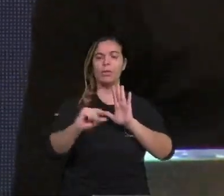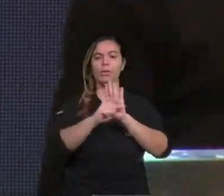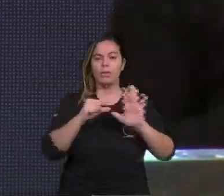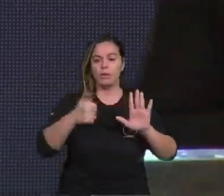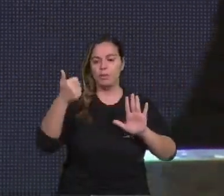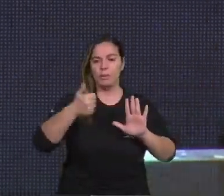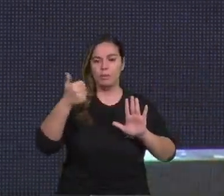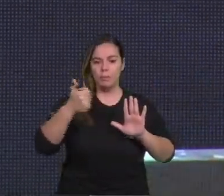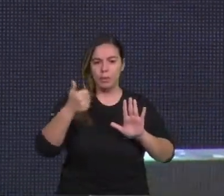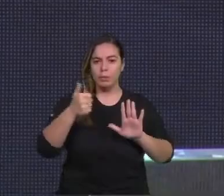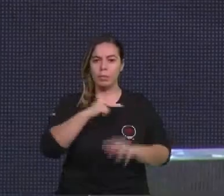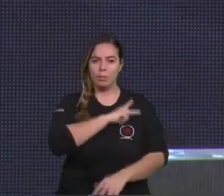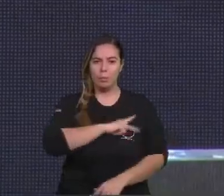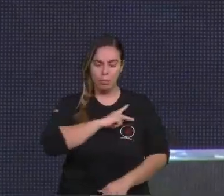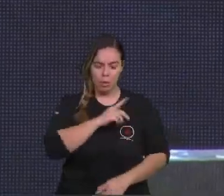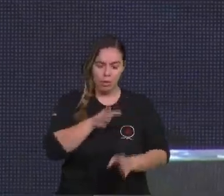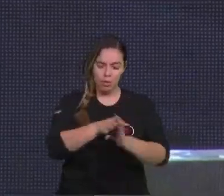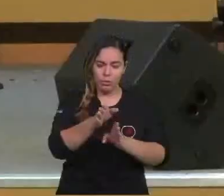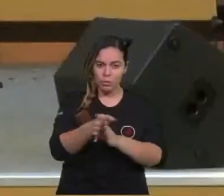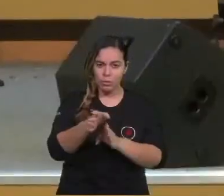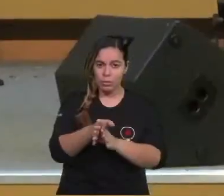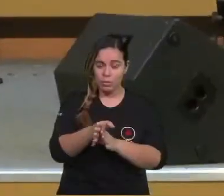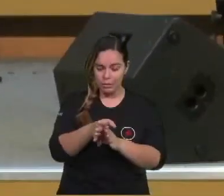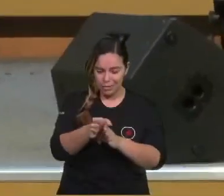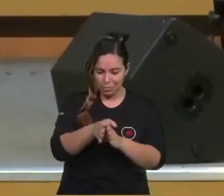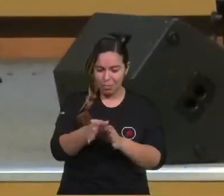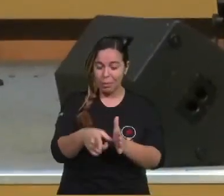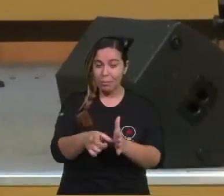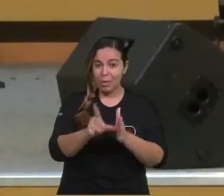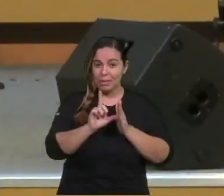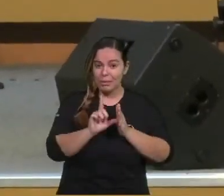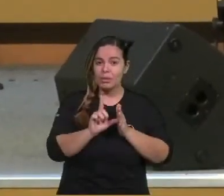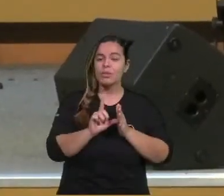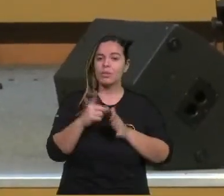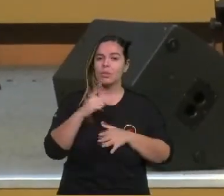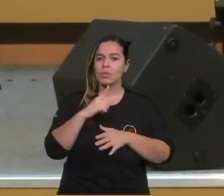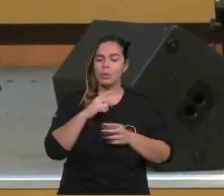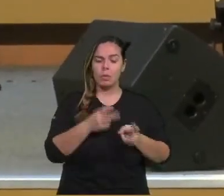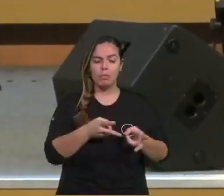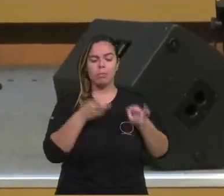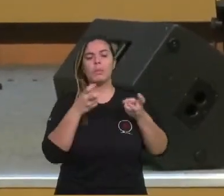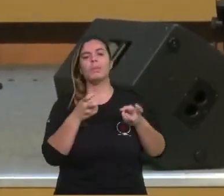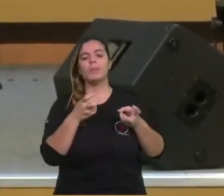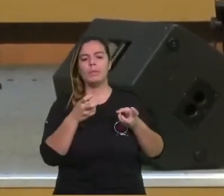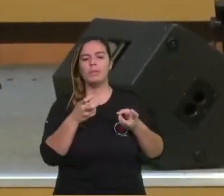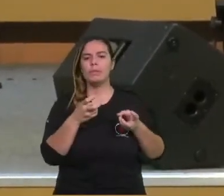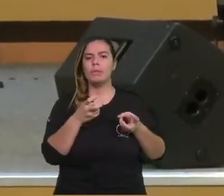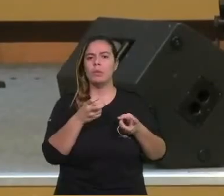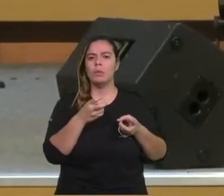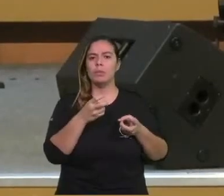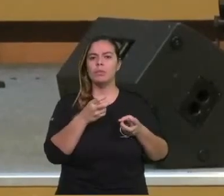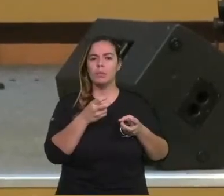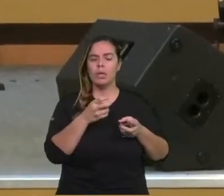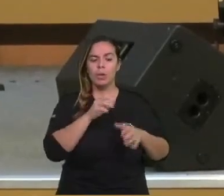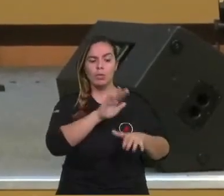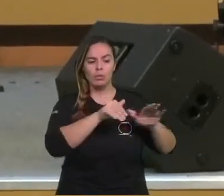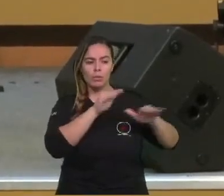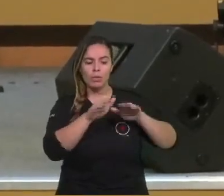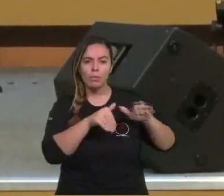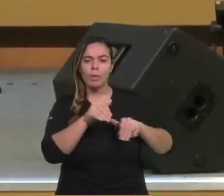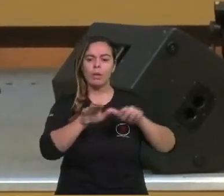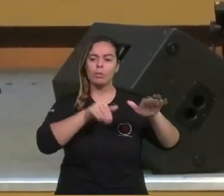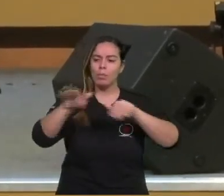1. Paulo vai dar uma instrução e antes de dar a instrução, ele faz uma observação, ele faz um chamado. Ele faz